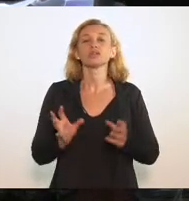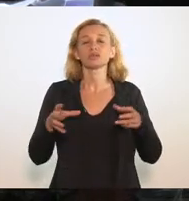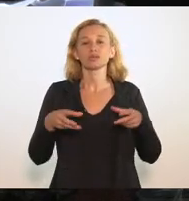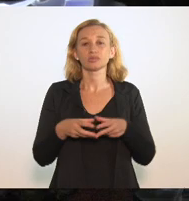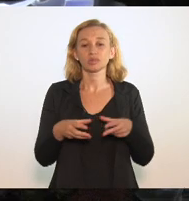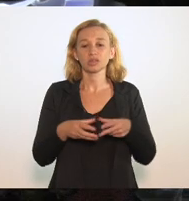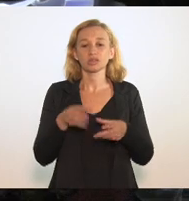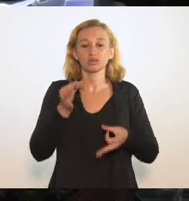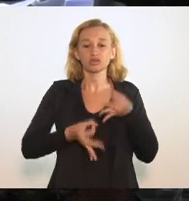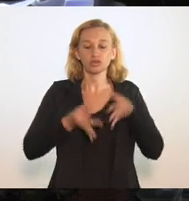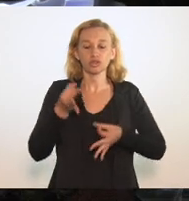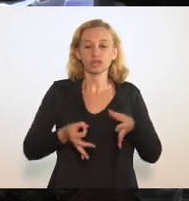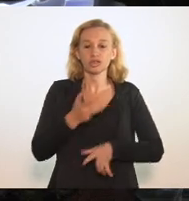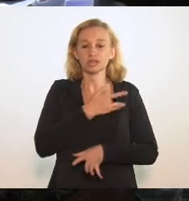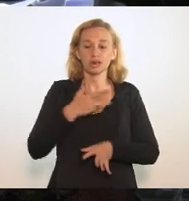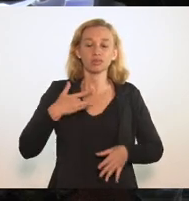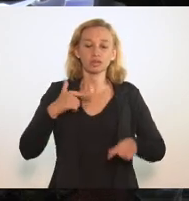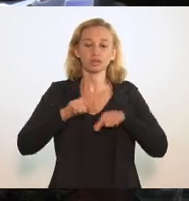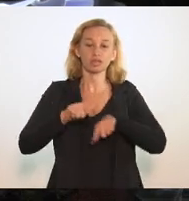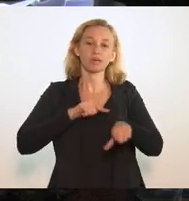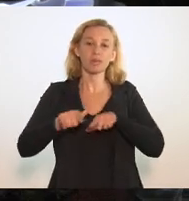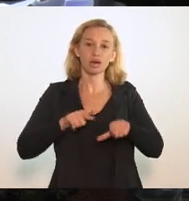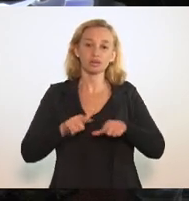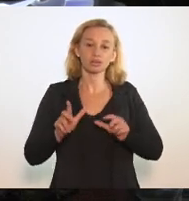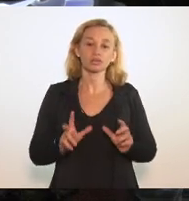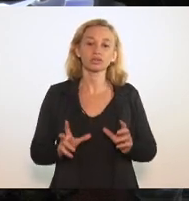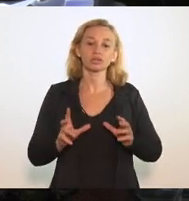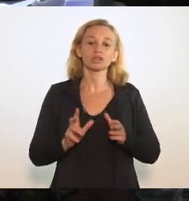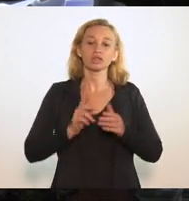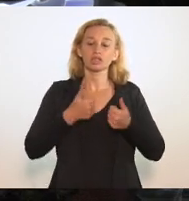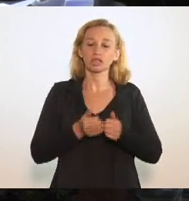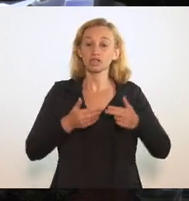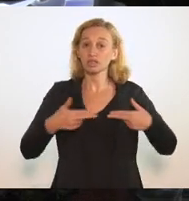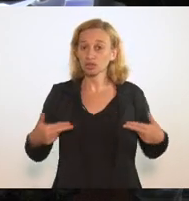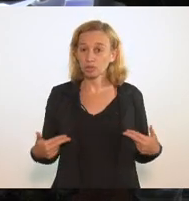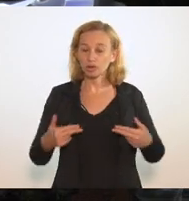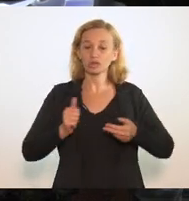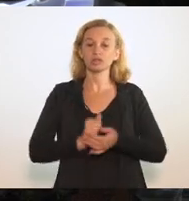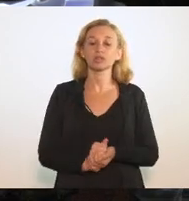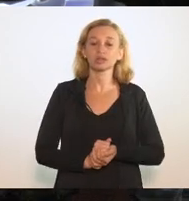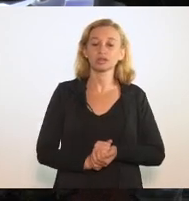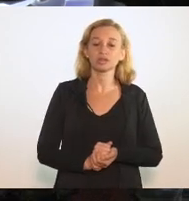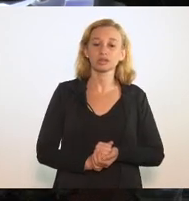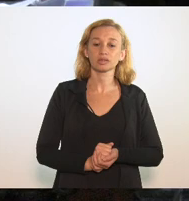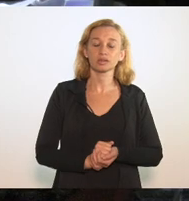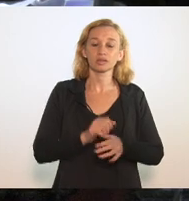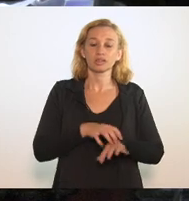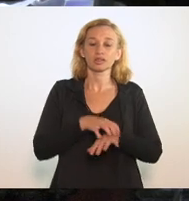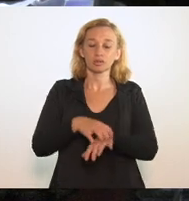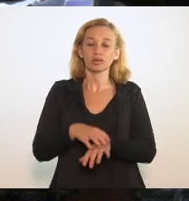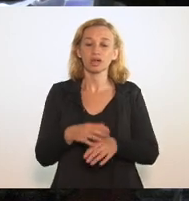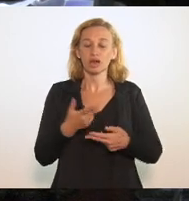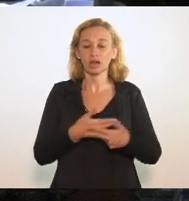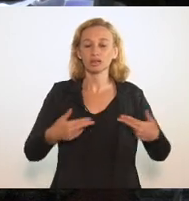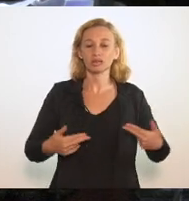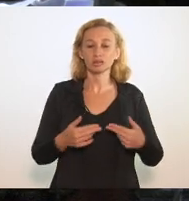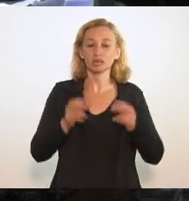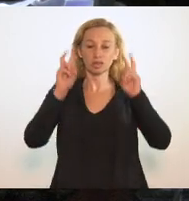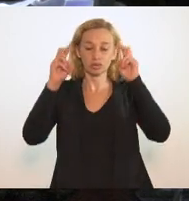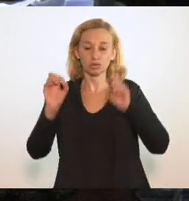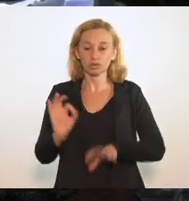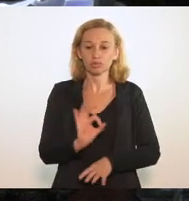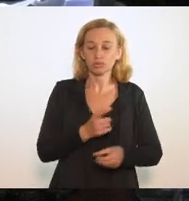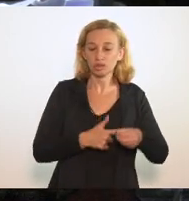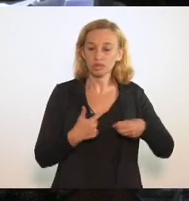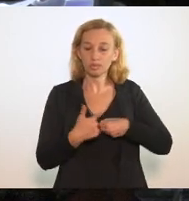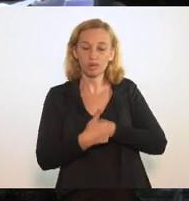Constituição, Justiça, de Saúde, de Trabalho, de Transporte de Assuntos Municipais, Desenvolvimento Regional, de Defesa do Direito da